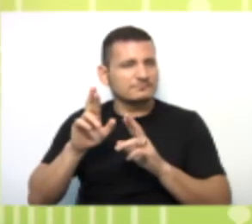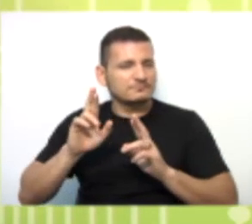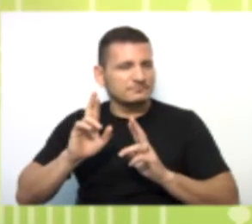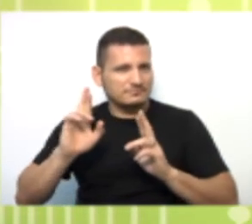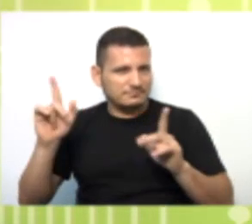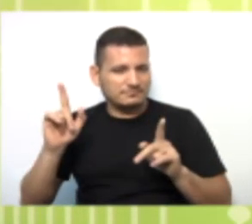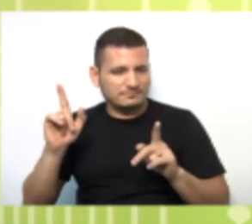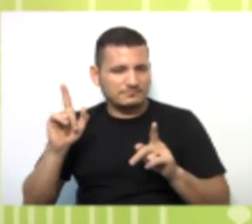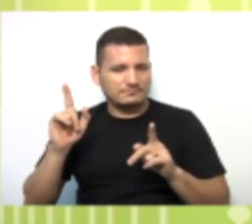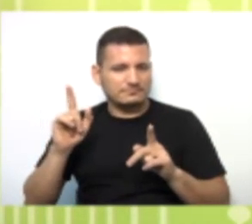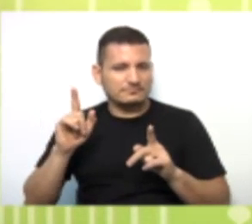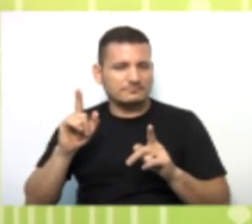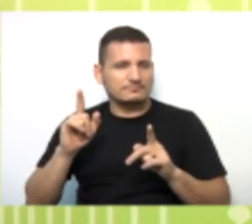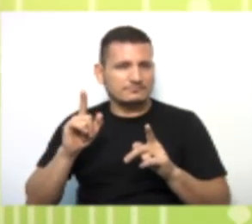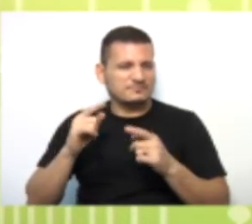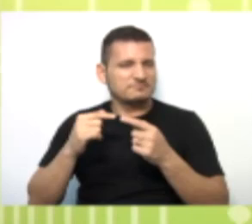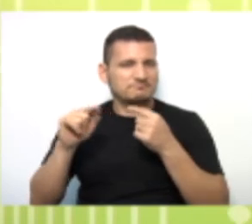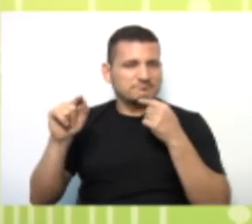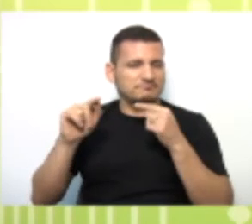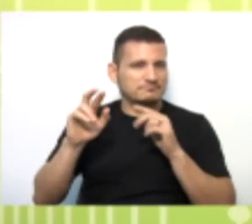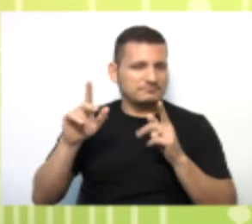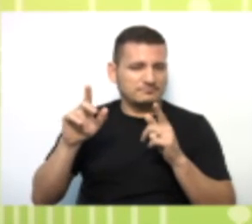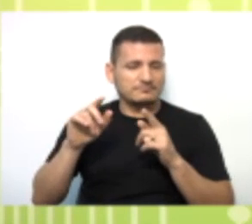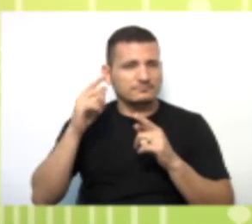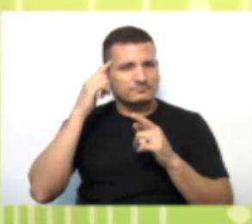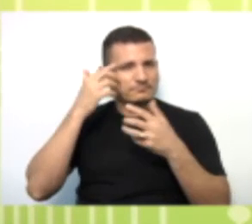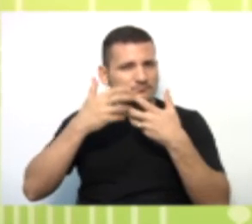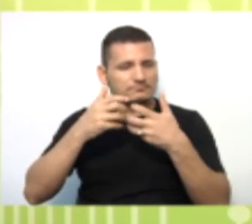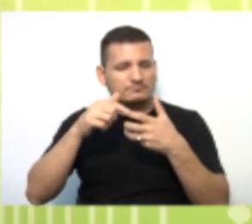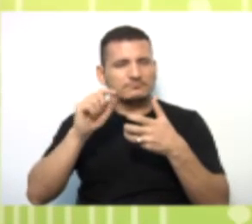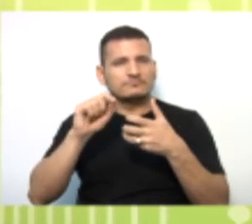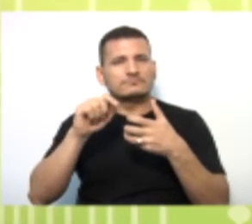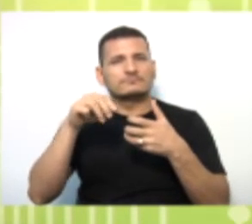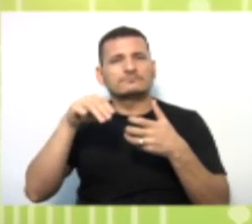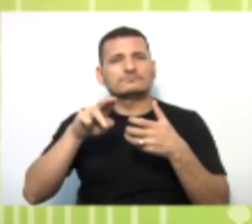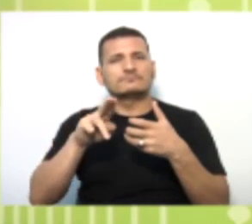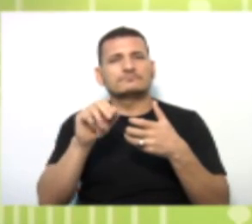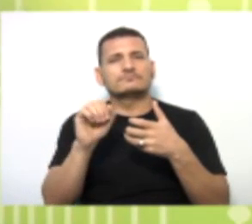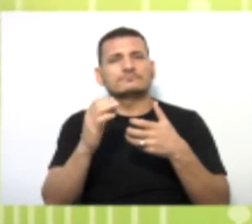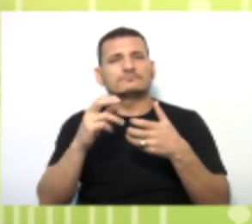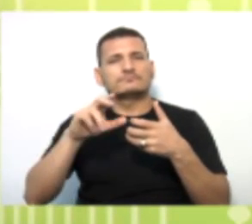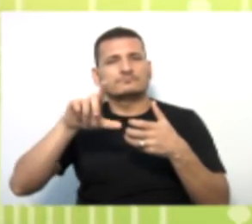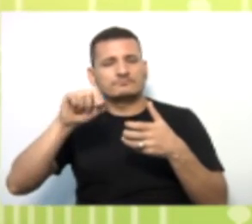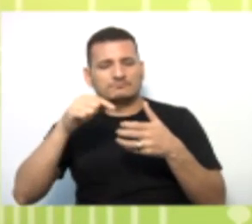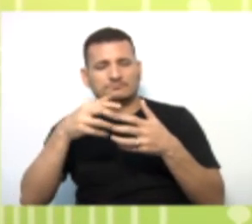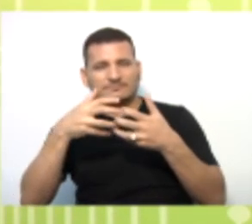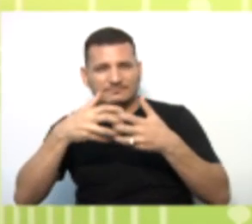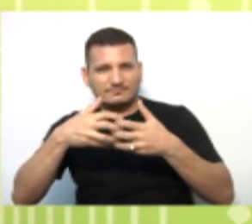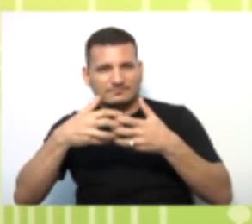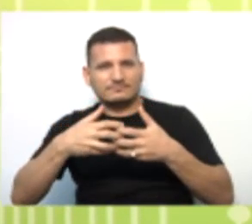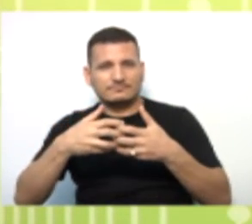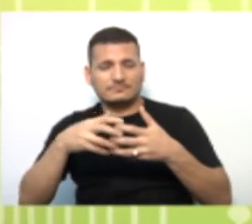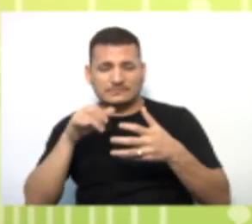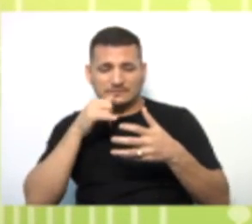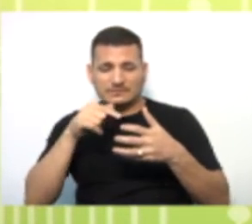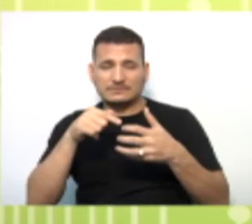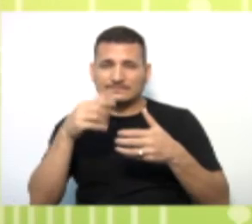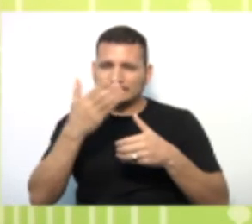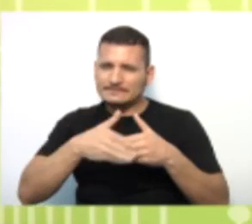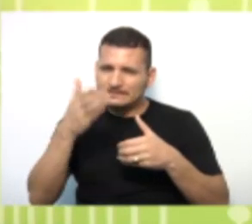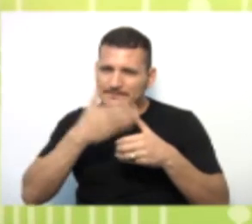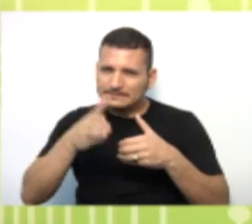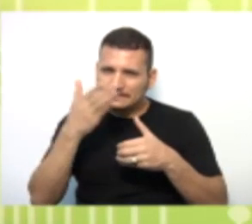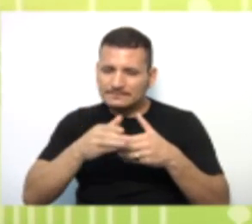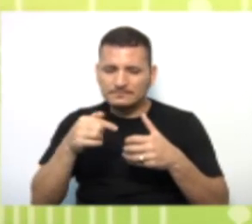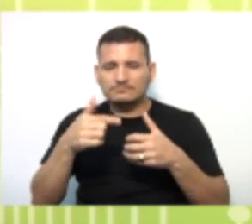realidade, ser um pouco divergente com essa parte, a gente pode dizer que é um músculo. Por quê? Se você não exercita, né, professor? Aí não anda,